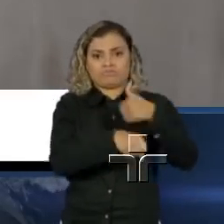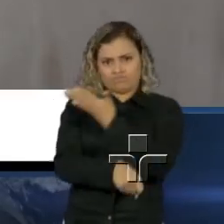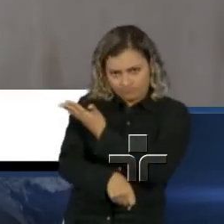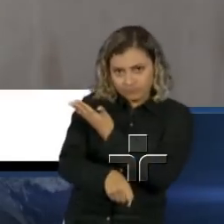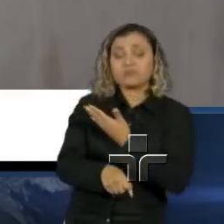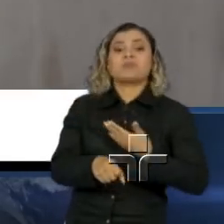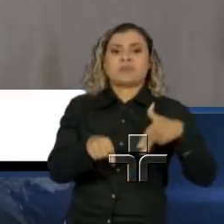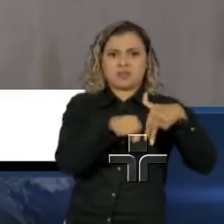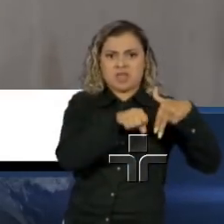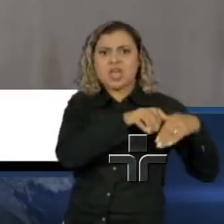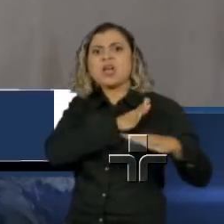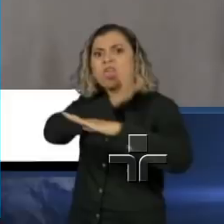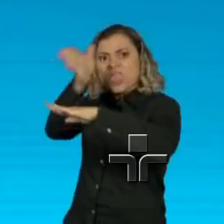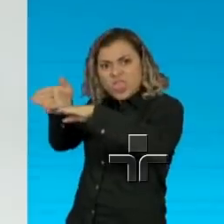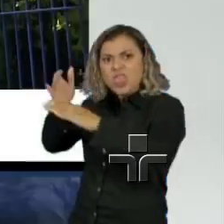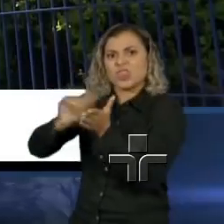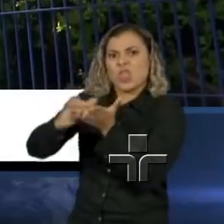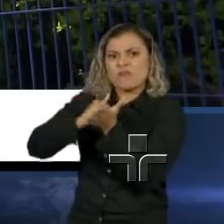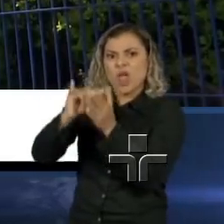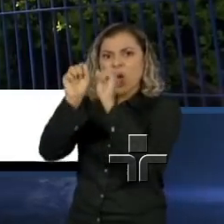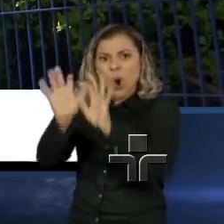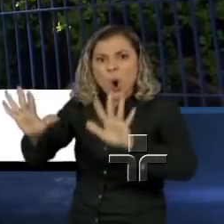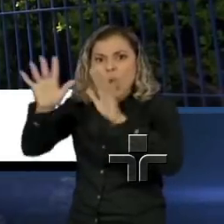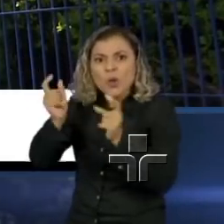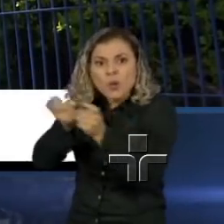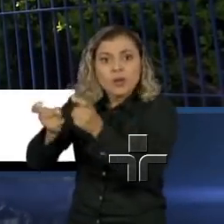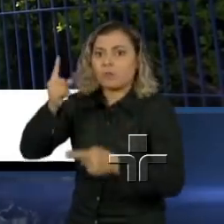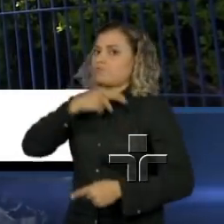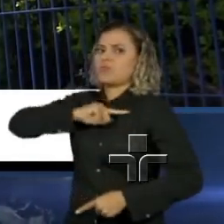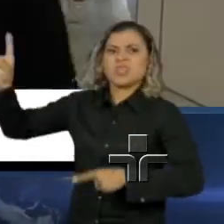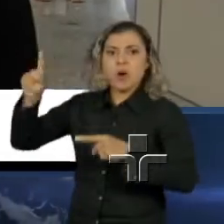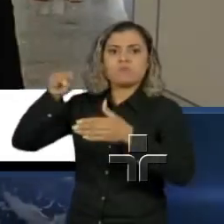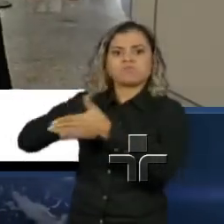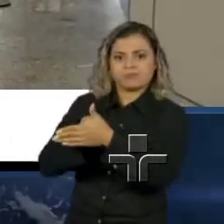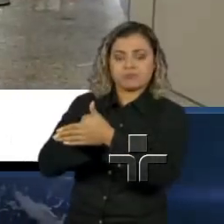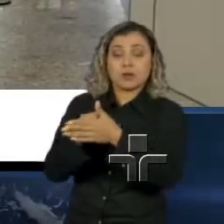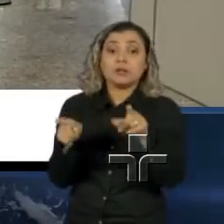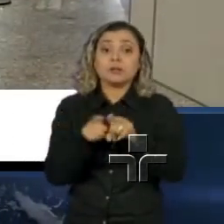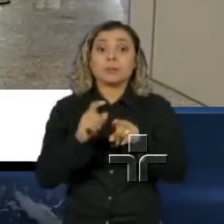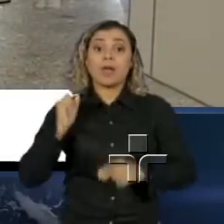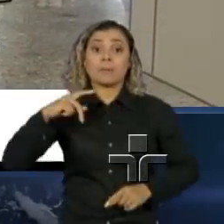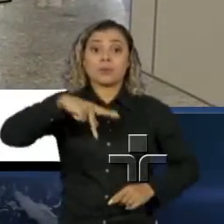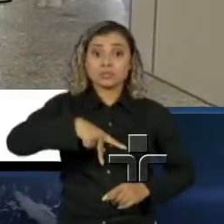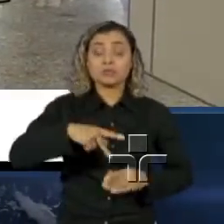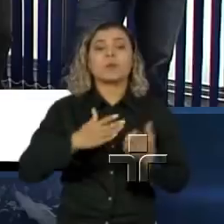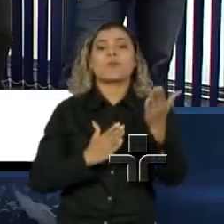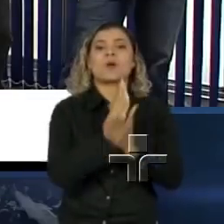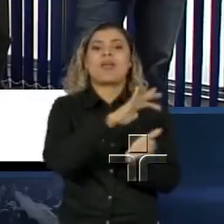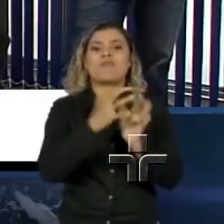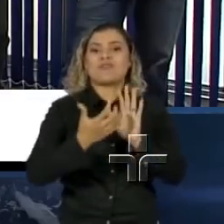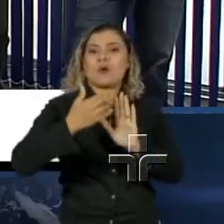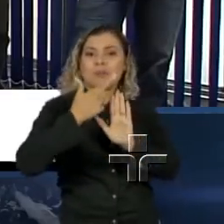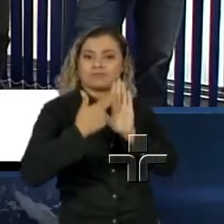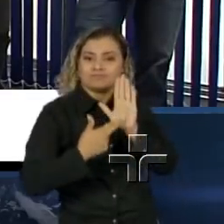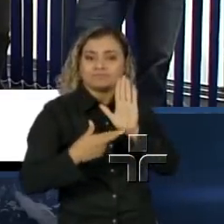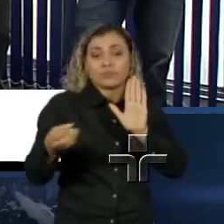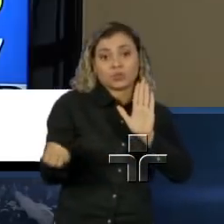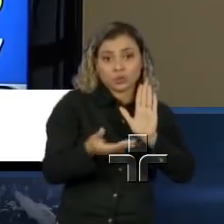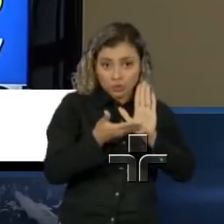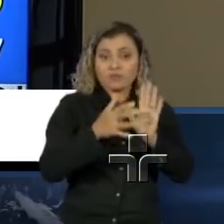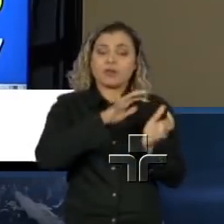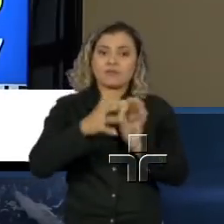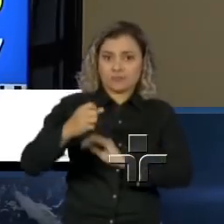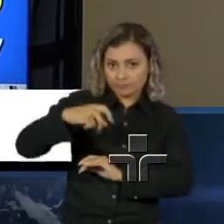ir à sede da ONU em Nova York. Pedidos de aposentadoria feitos depois da aprovação da reforma estão parados